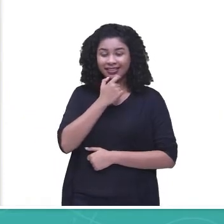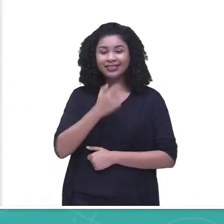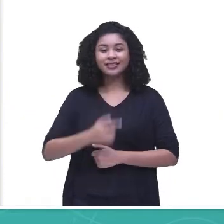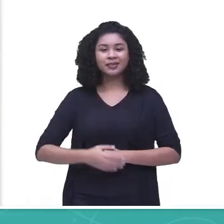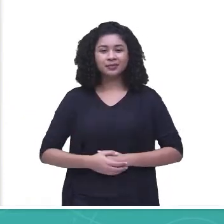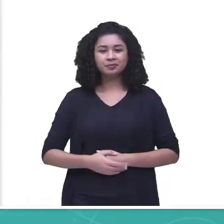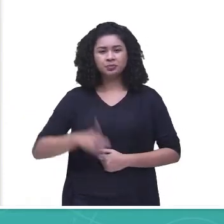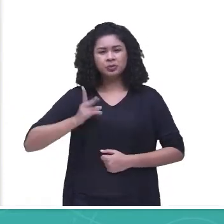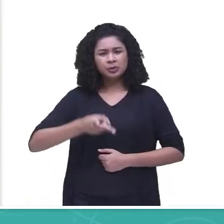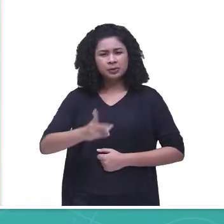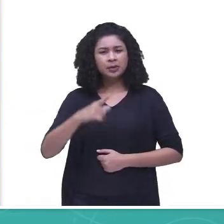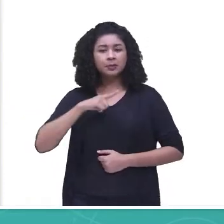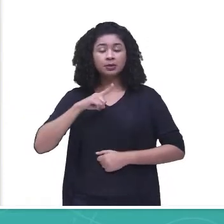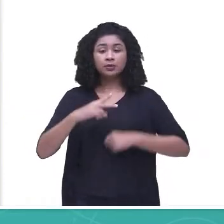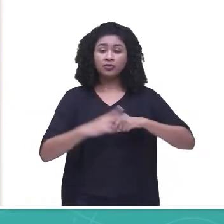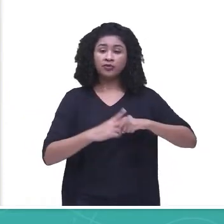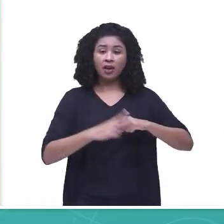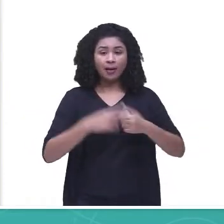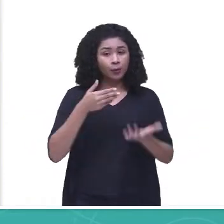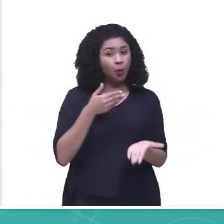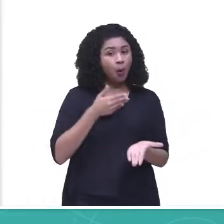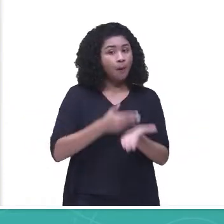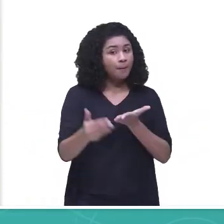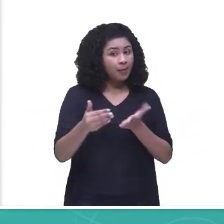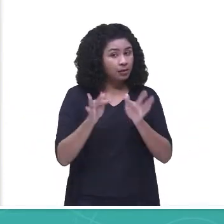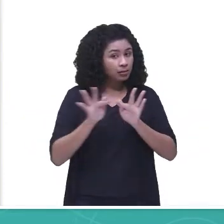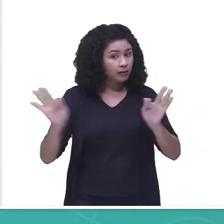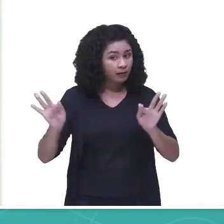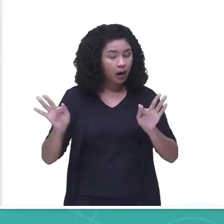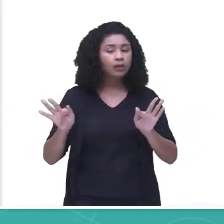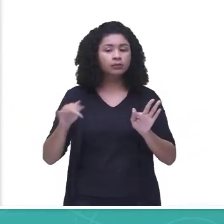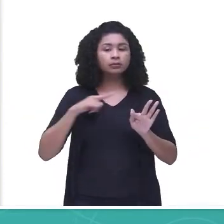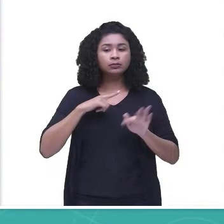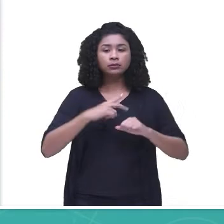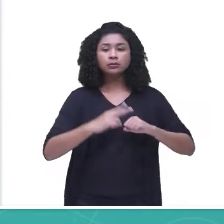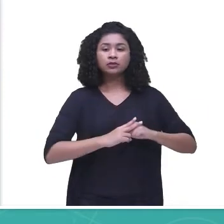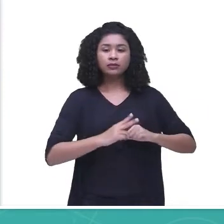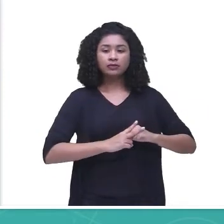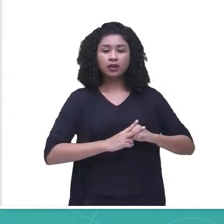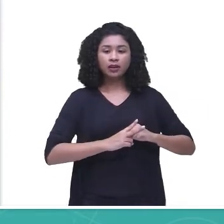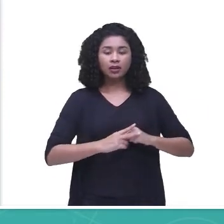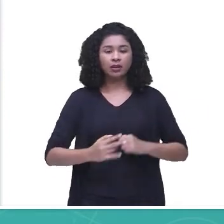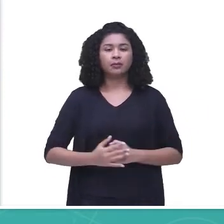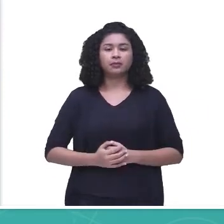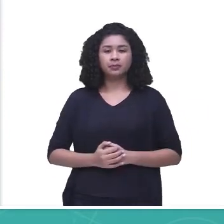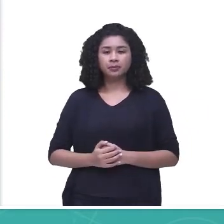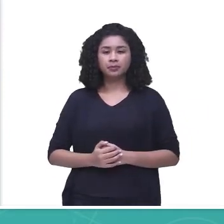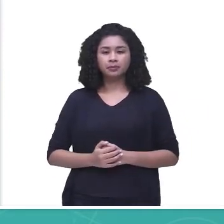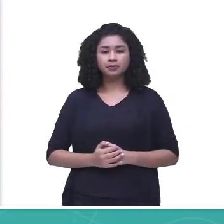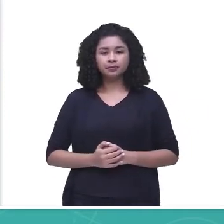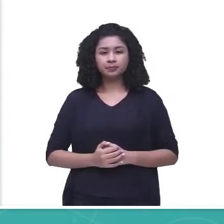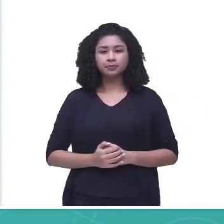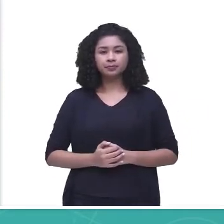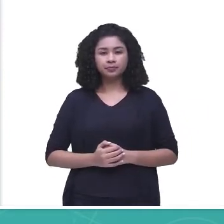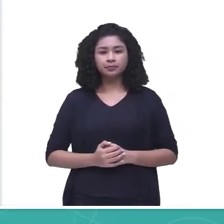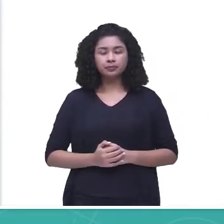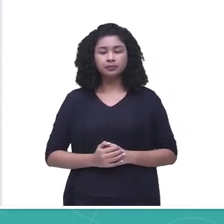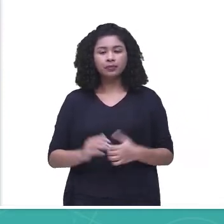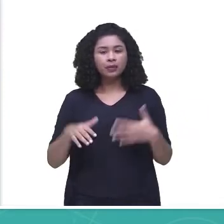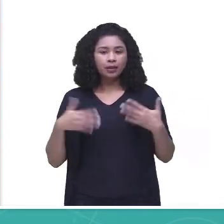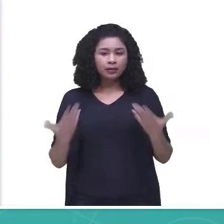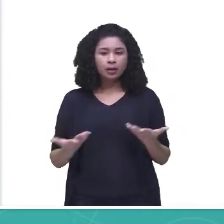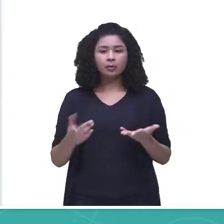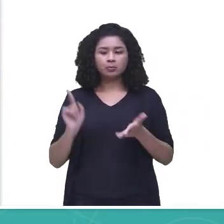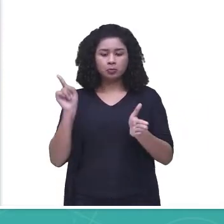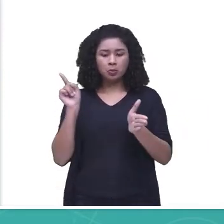sempre vai começar com o verbo, tá certo? Sempre vai começar com o verbo. No Simple Present não é diferente. Então, para fazer